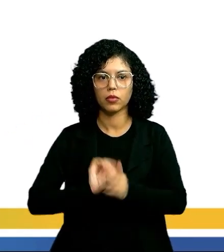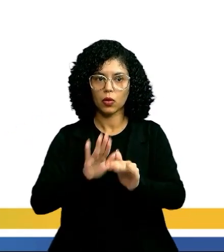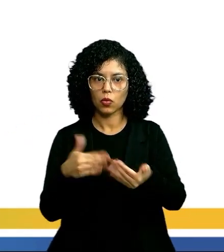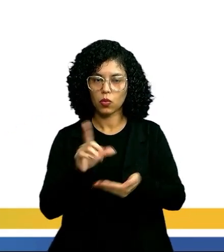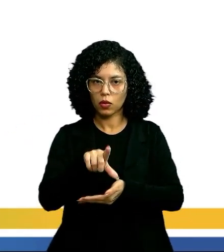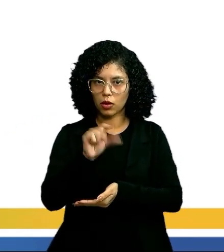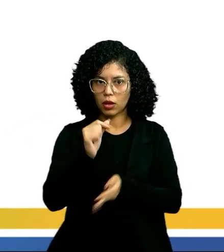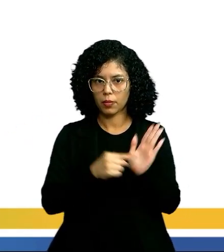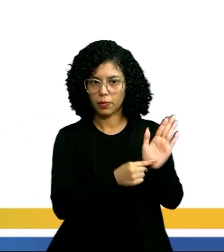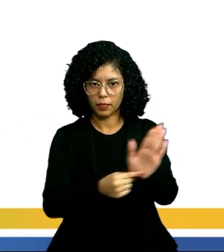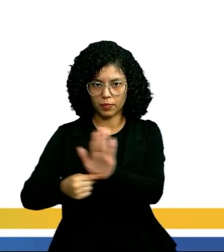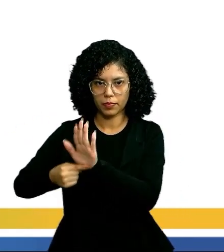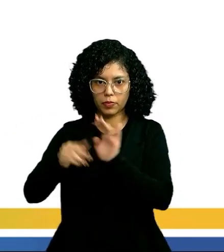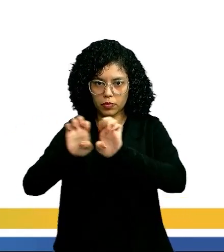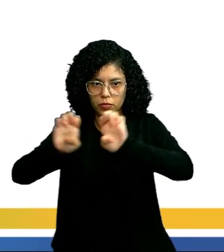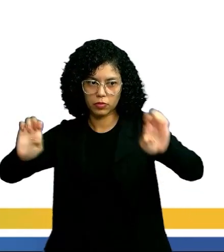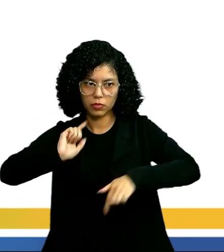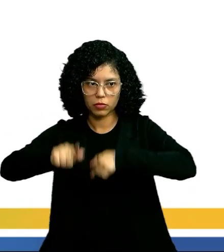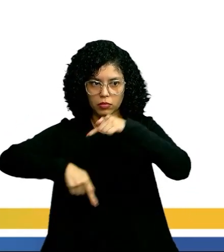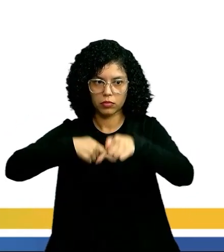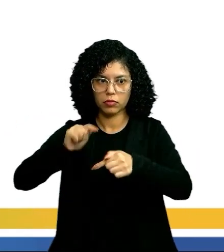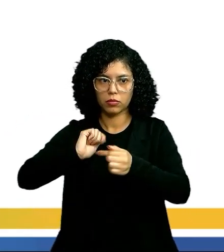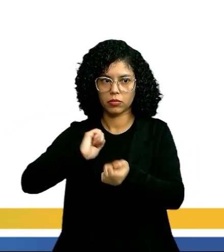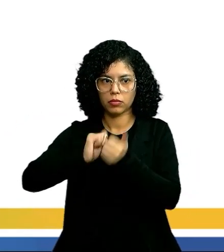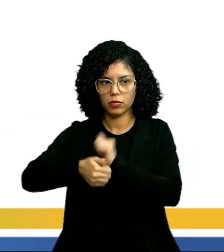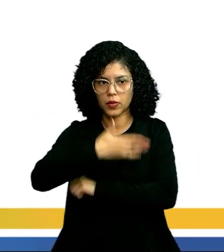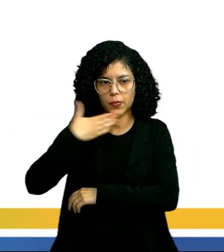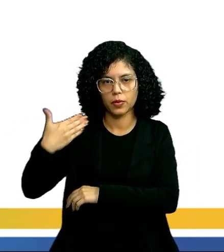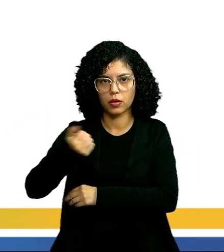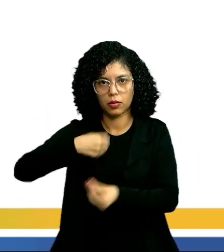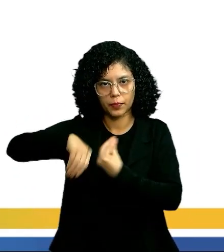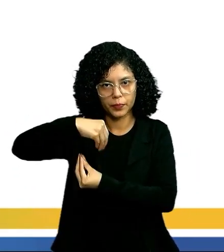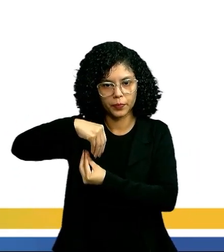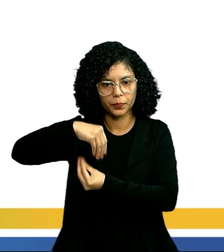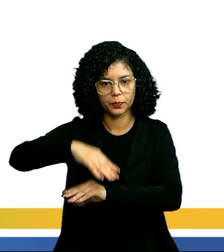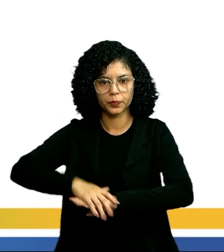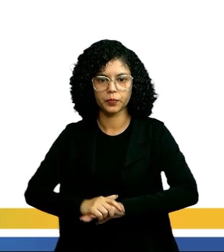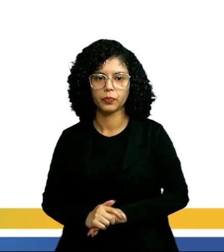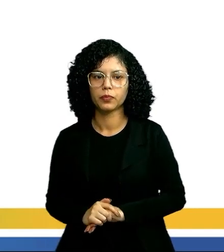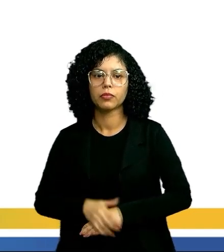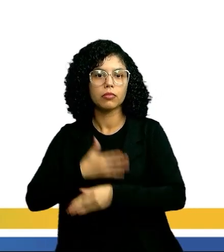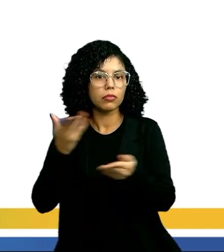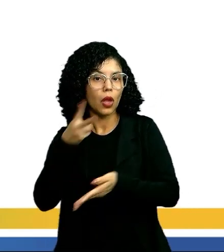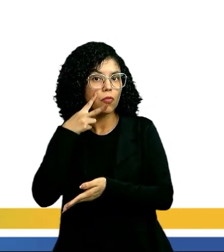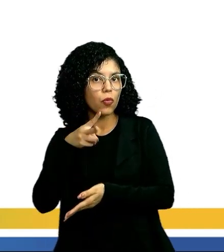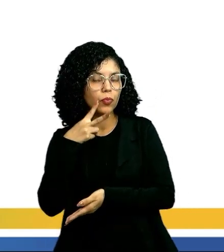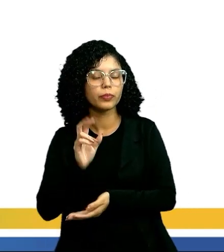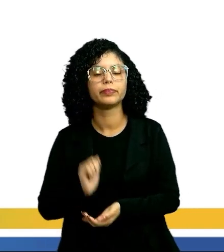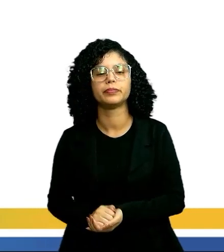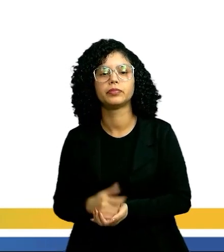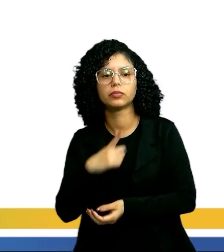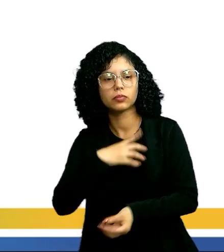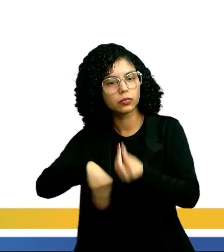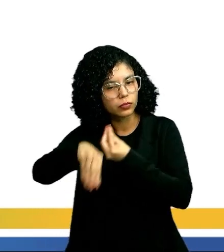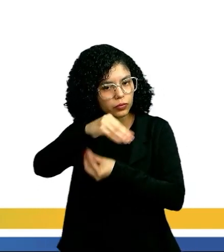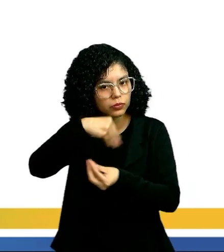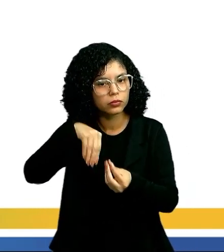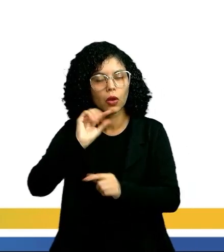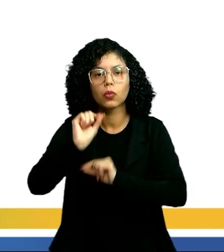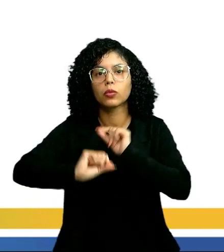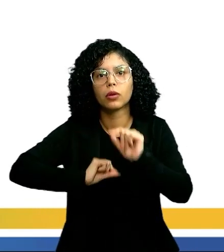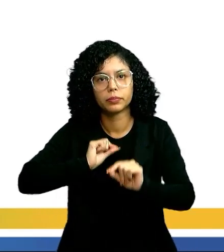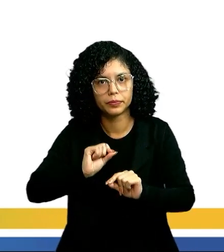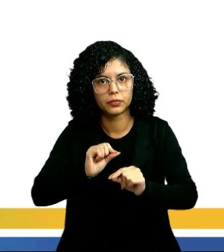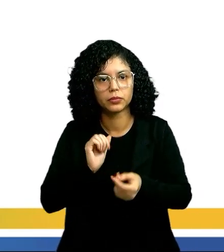Qual das alternativas a seguir apresenta uma equação química adequada para essa reação? Então, vejamos, eu tenho como reagentes o